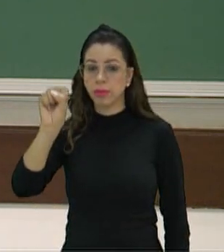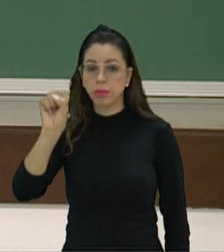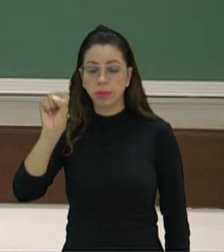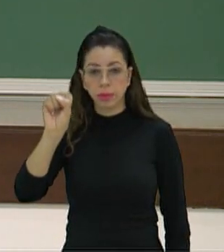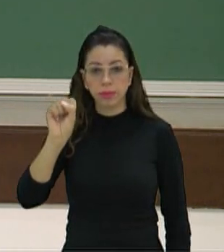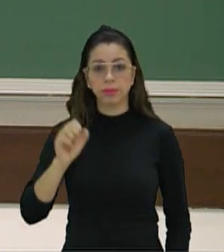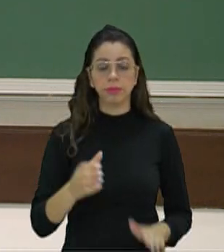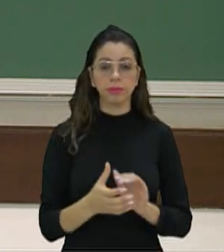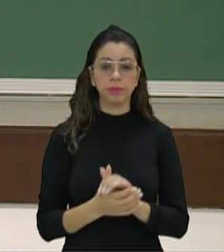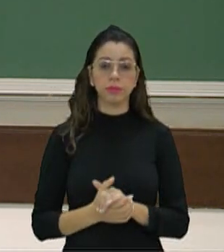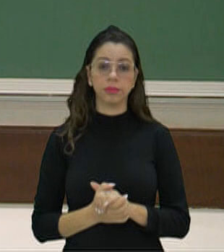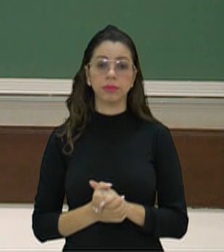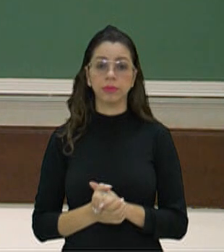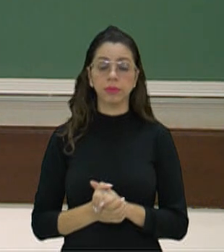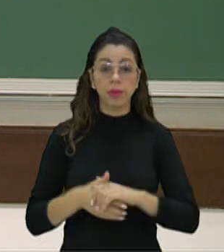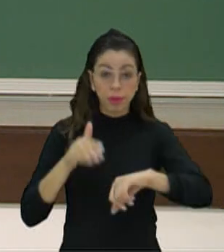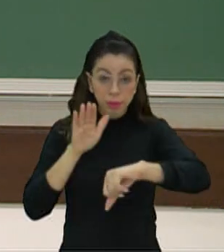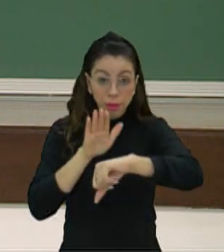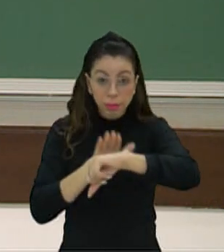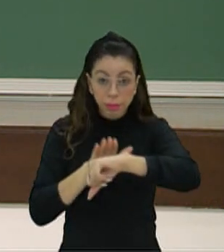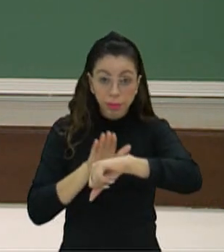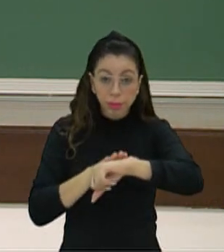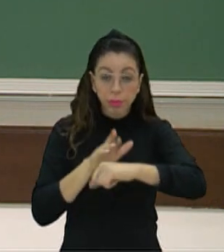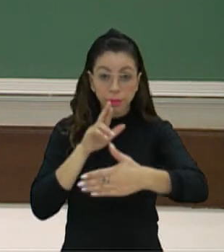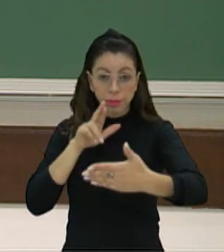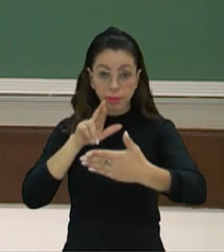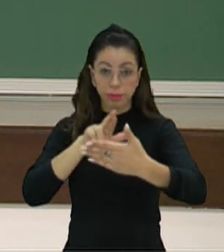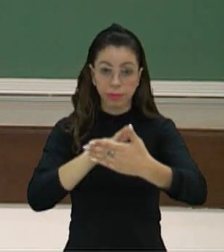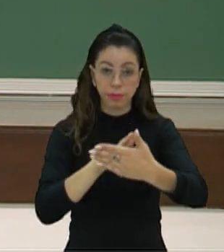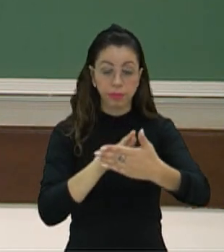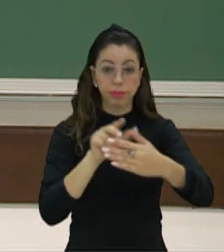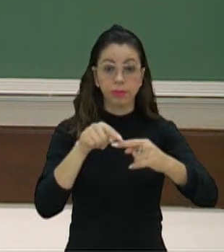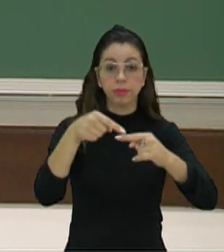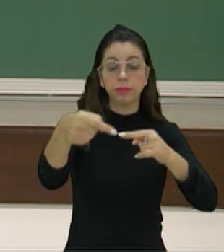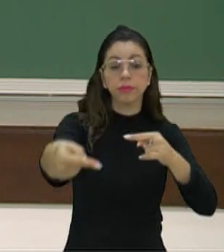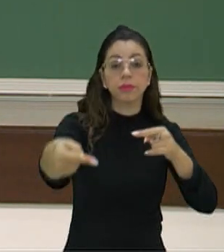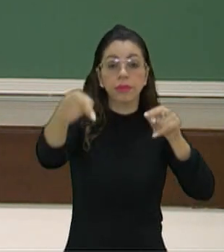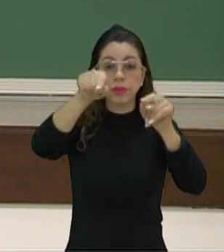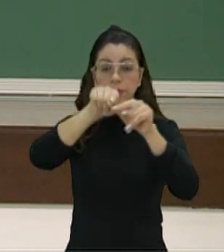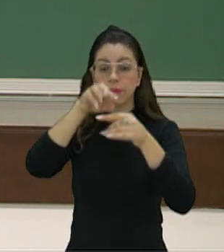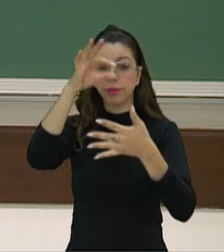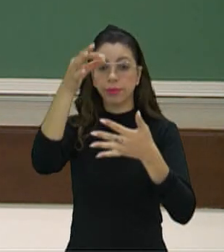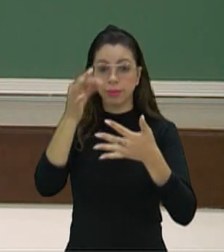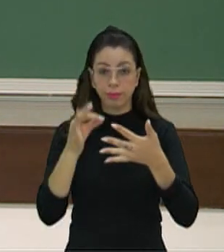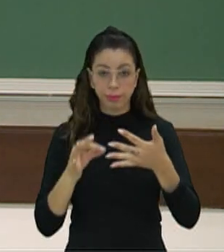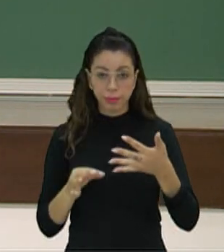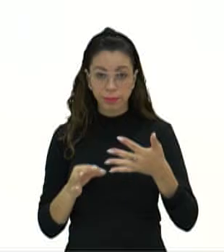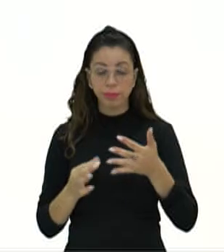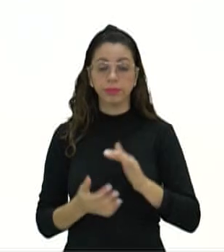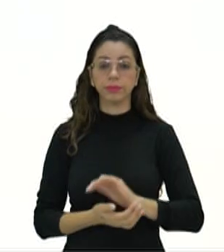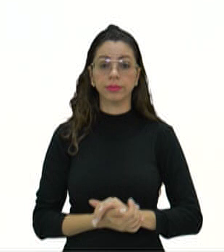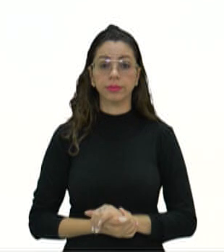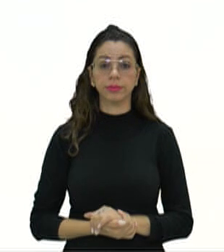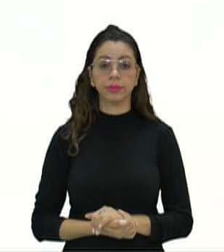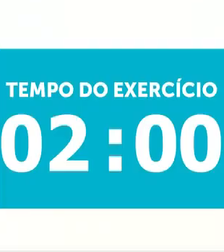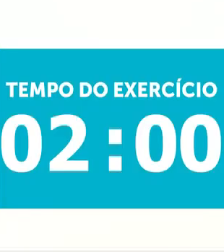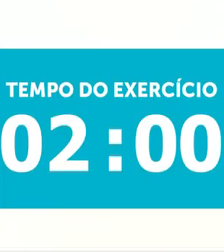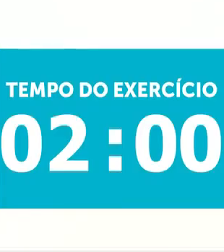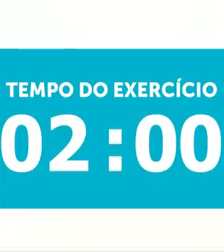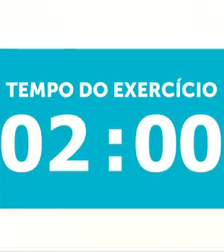does, beleza? Então eu vou dar um tempinho para vocês poderem dar a resposta de vocês, daí a gente já volta para poder continuar a nossa aula. Vamos lá.